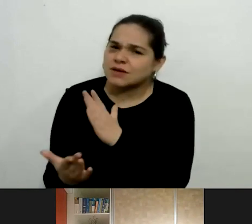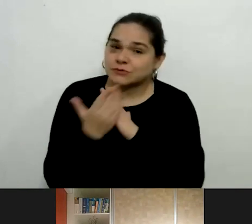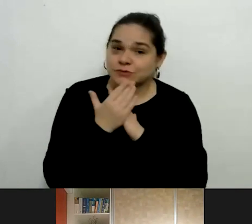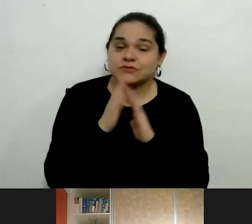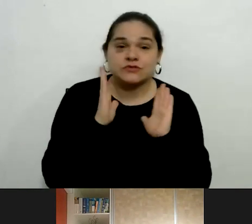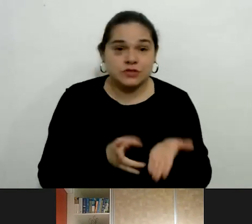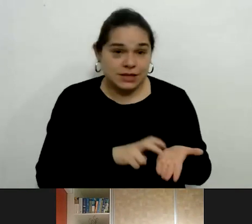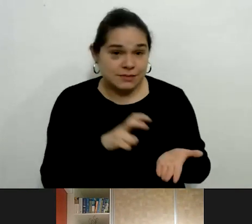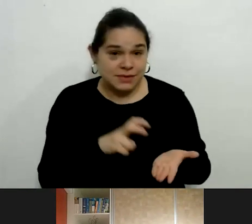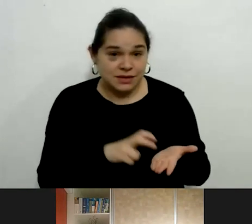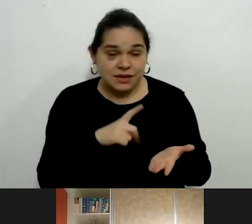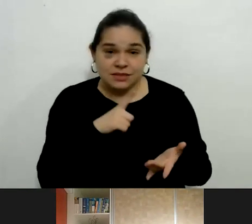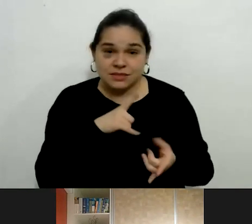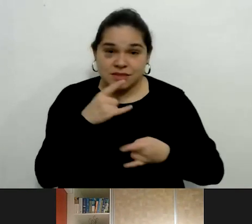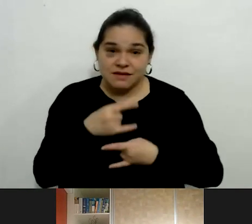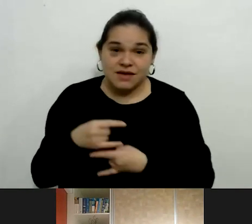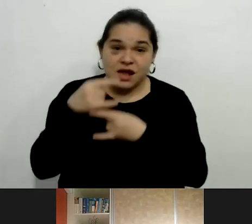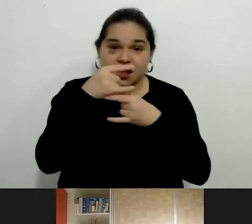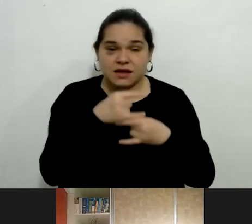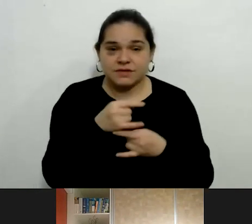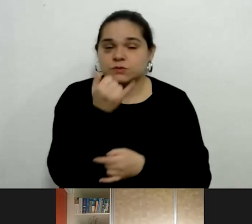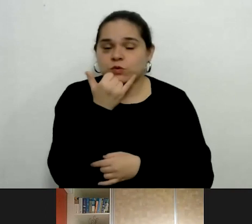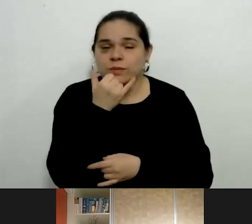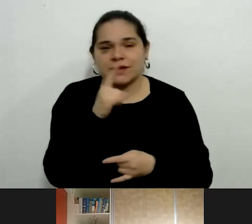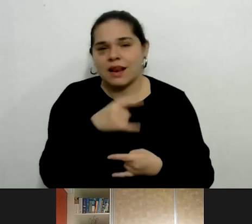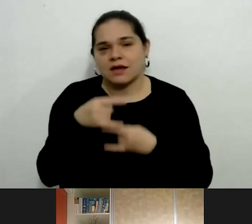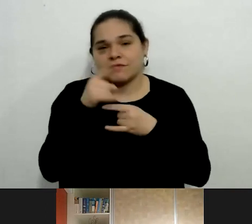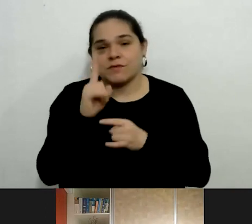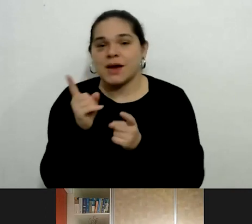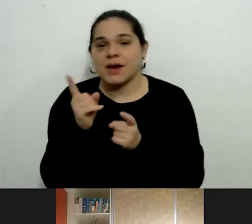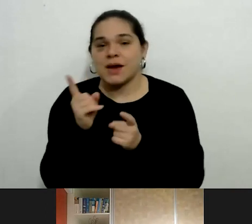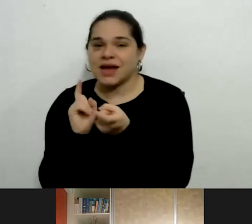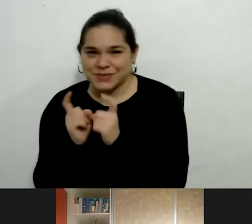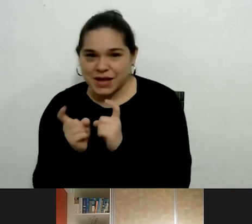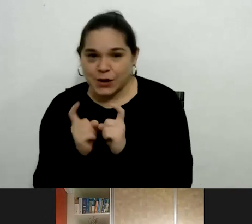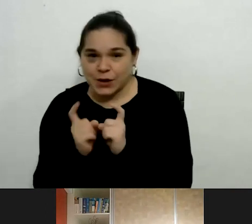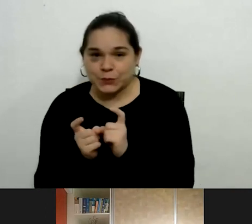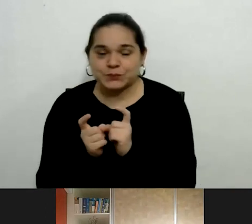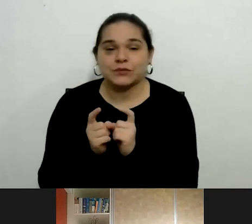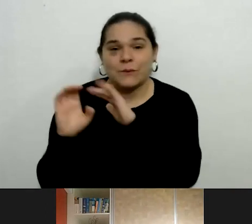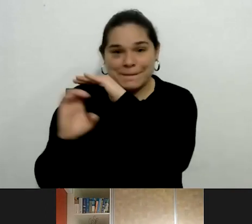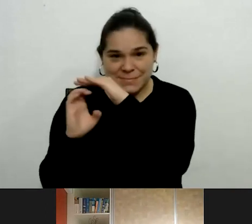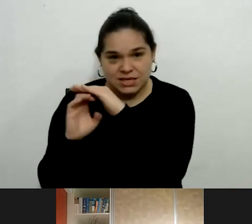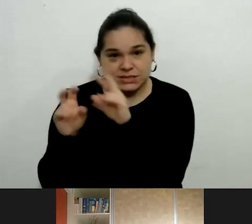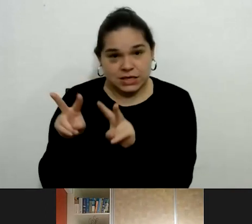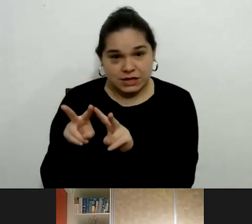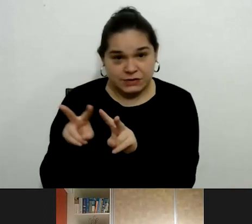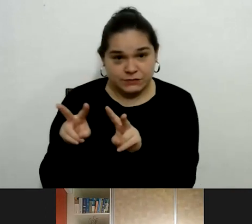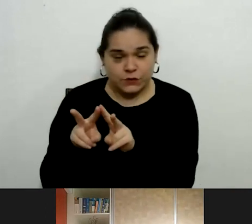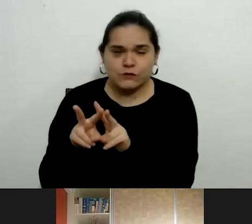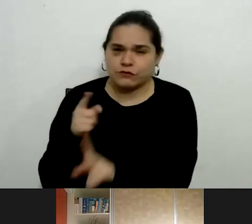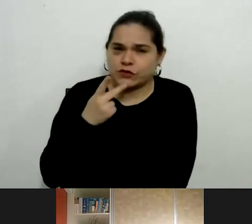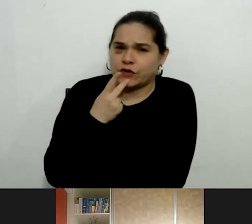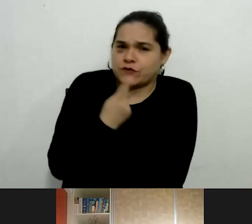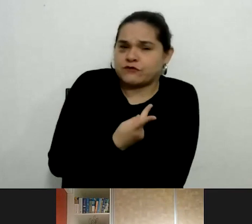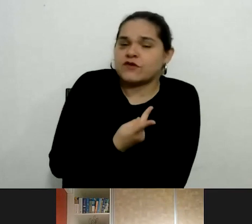reunião, live, uma reunião, desculpa, não foi live, foi uma reunião com a empresa, com a Volvo lá e até fiz um comentário